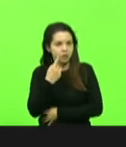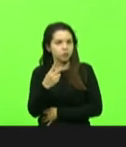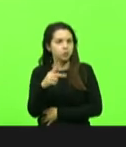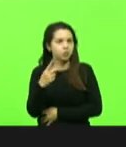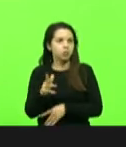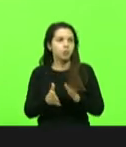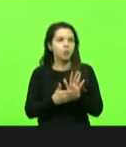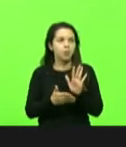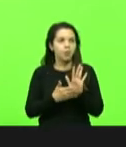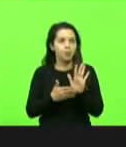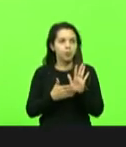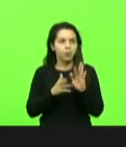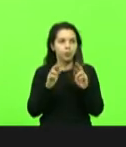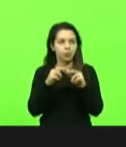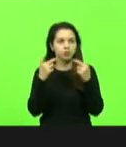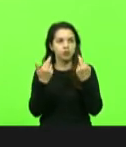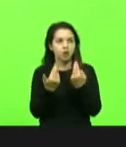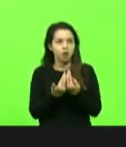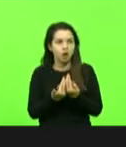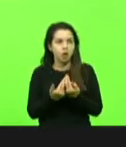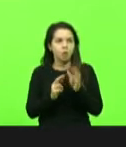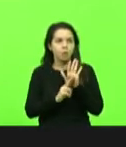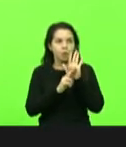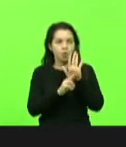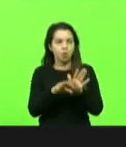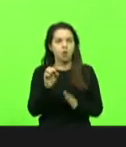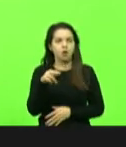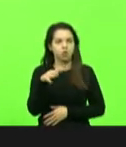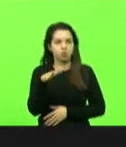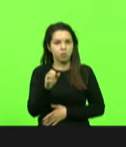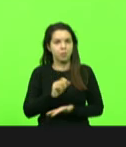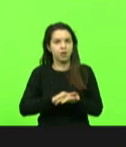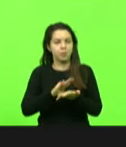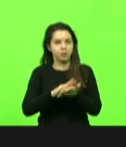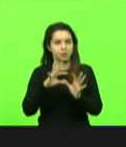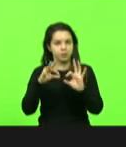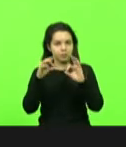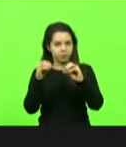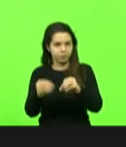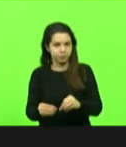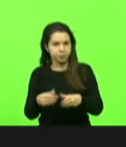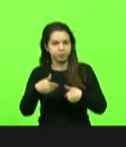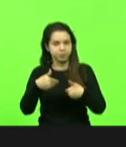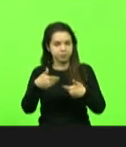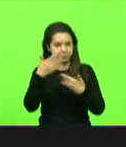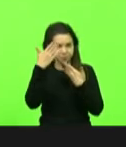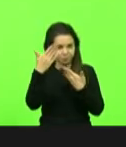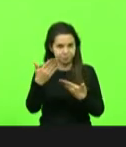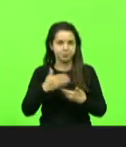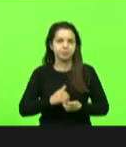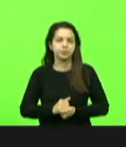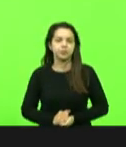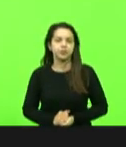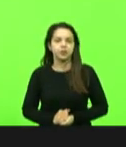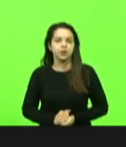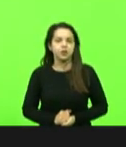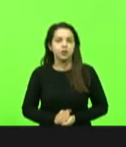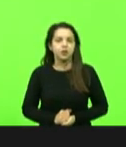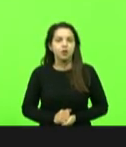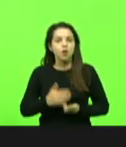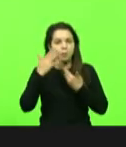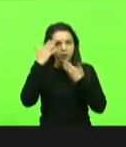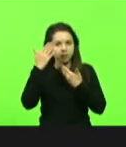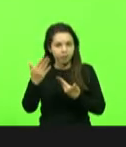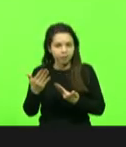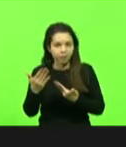COEGEMAS, parabenizar a todos e agradecer o convite e o tempo de fala. Obrigada, Maria Cláudia, representando aqui o